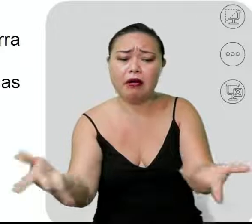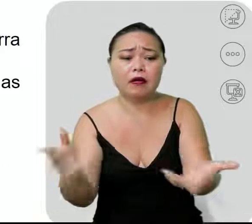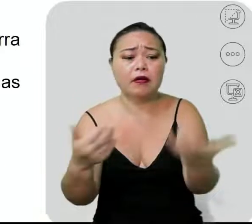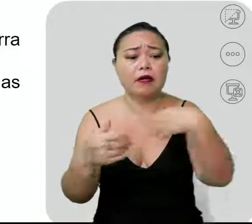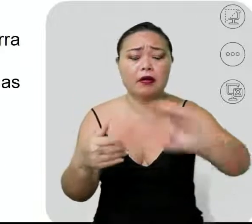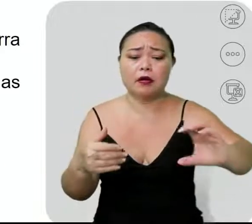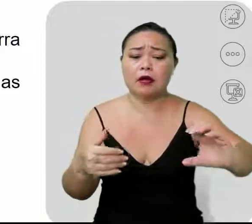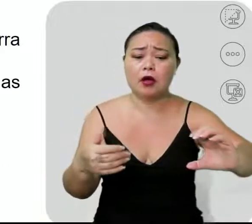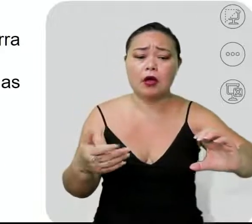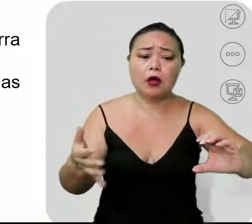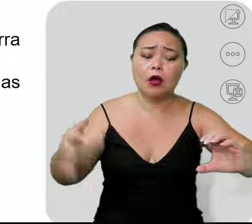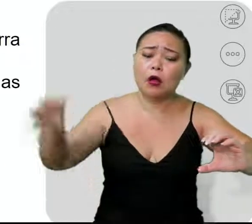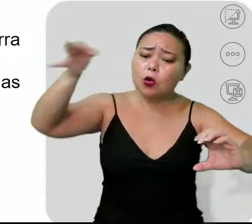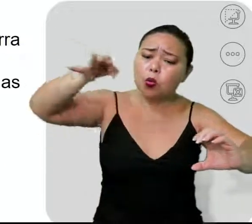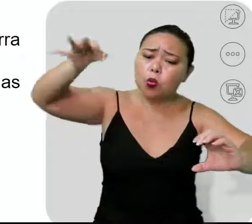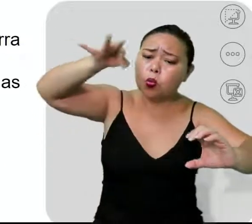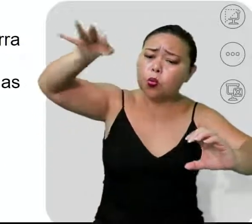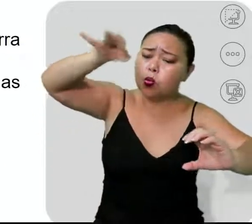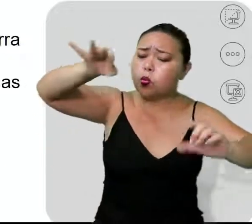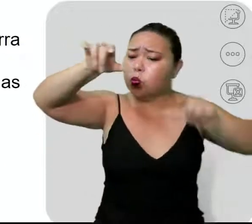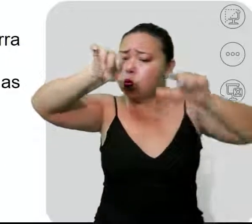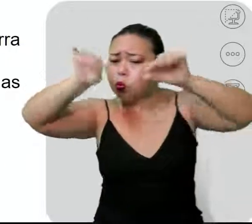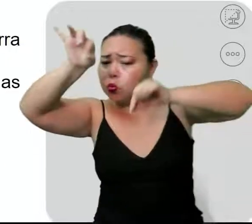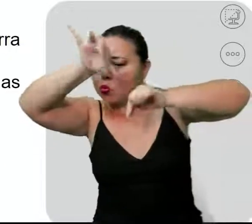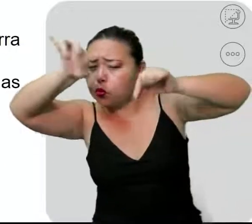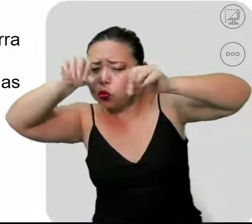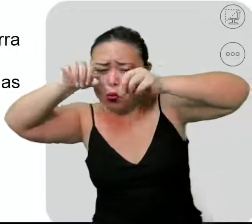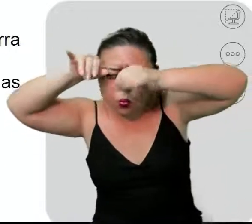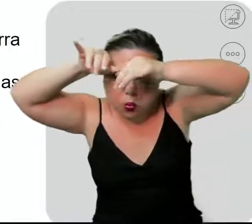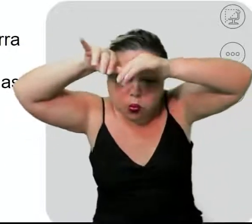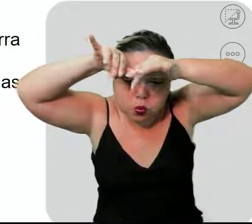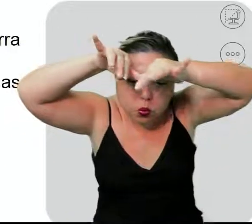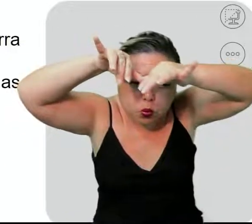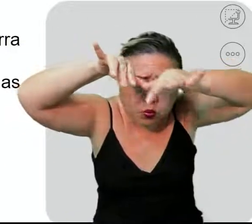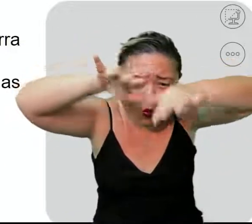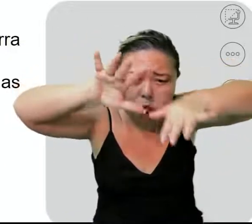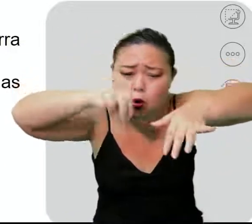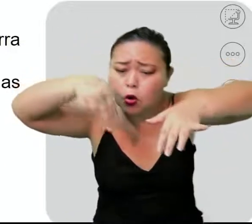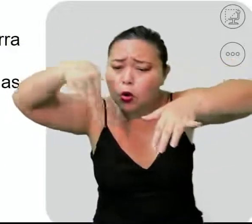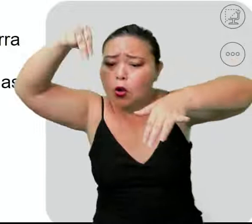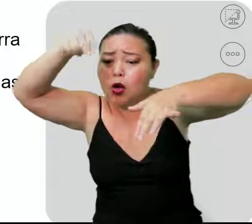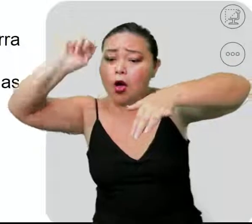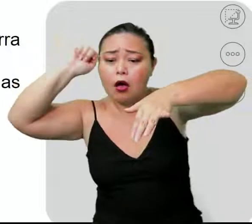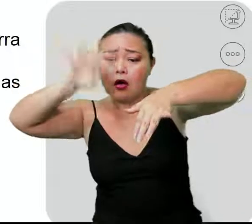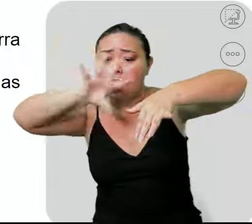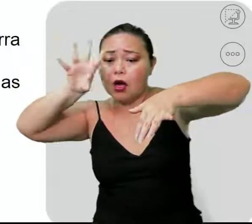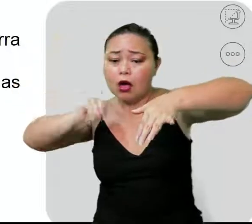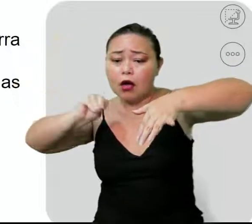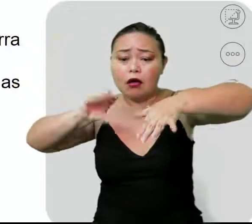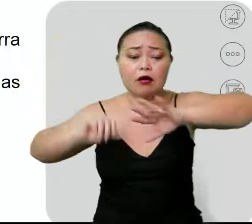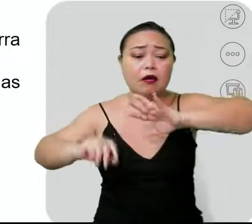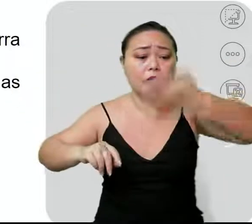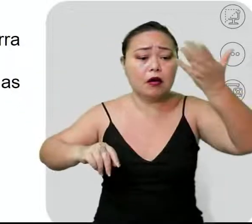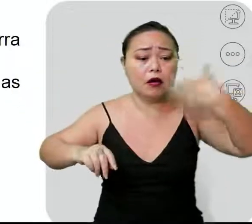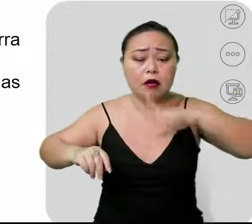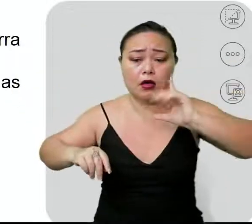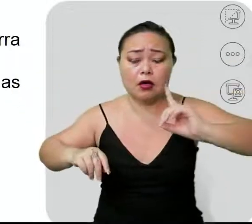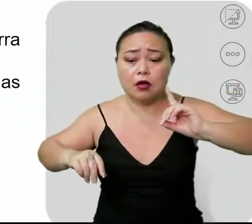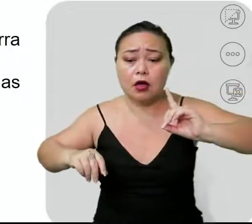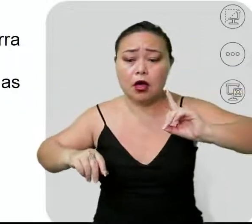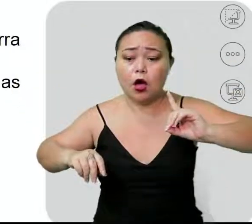o meu para você mudem cê gafanhotos proveniente do norte da África